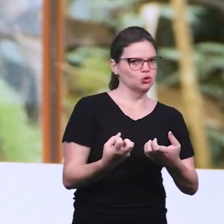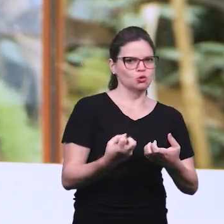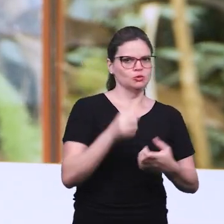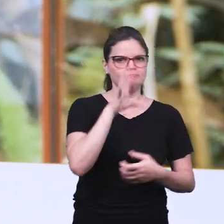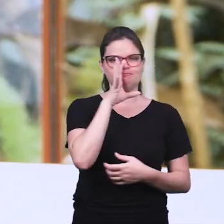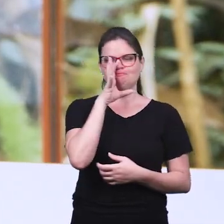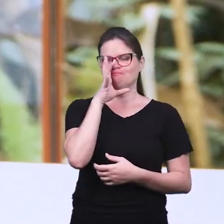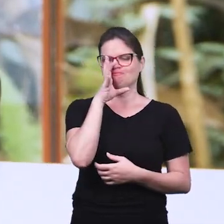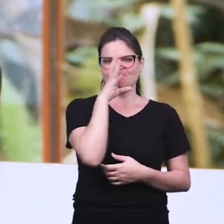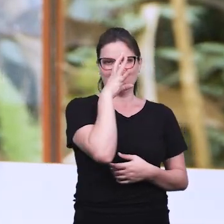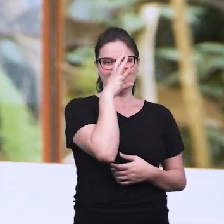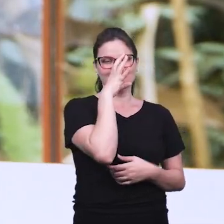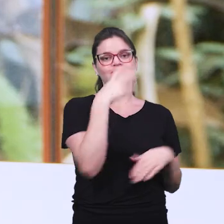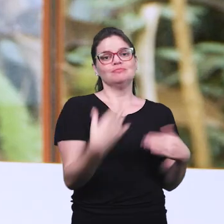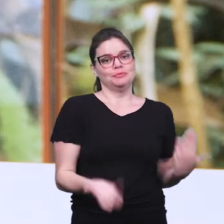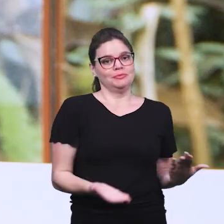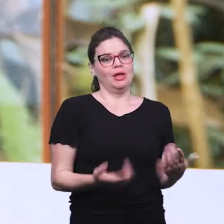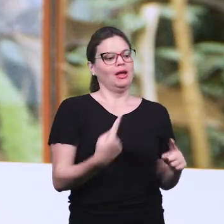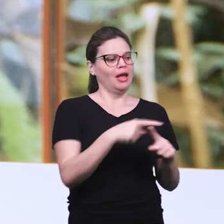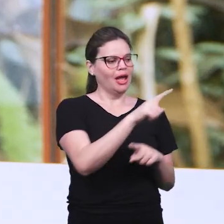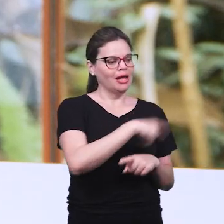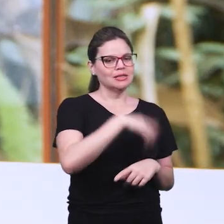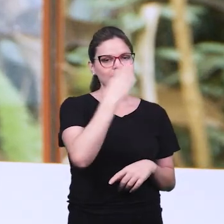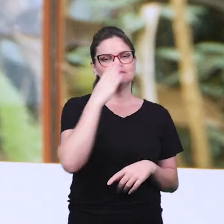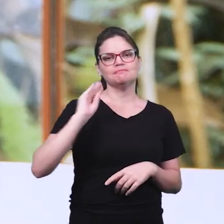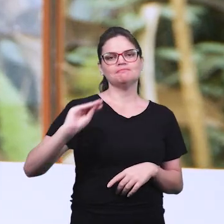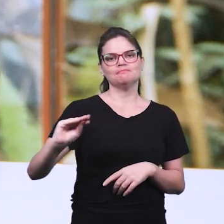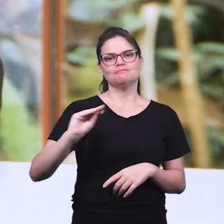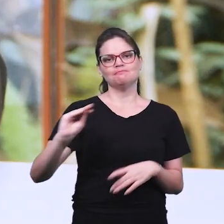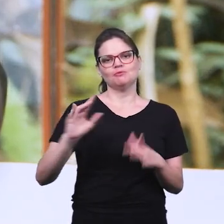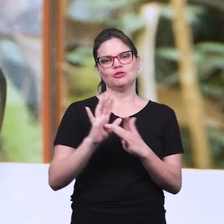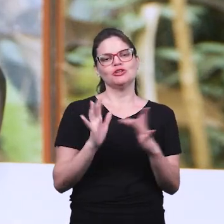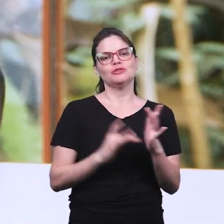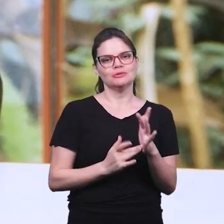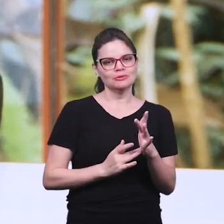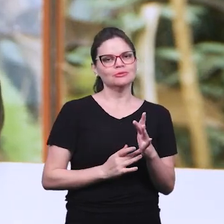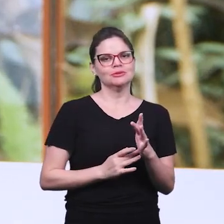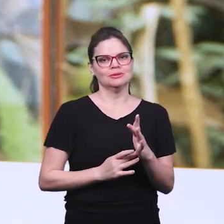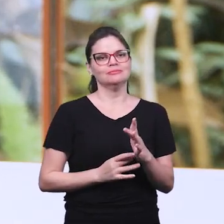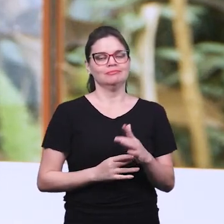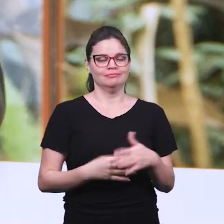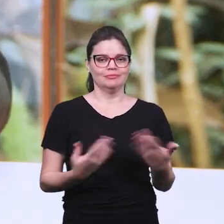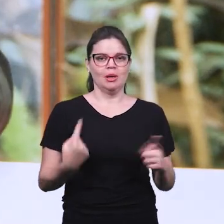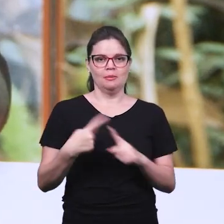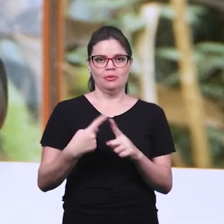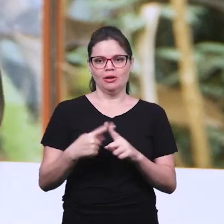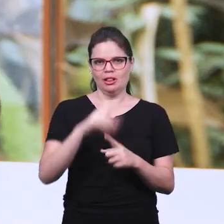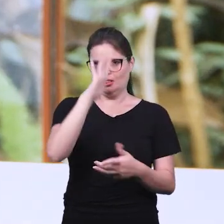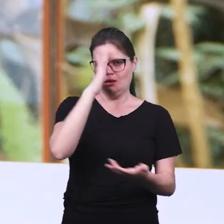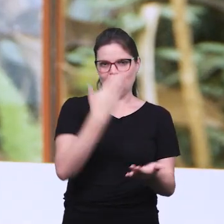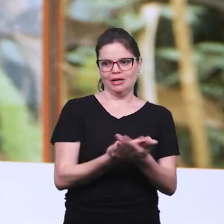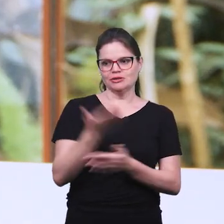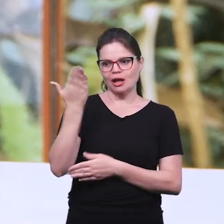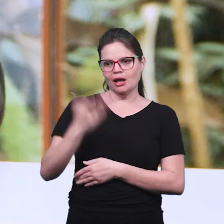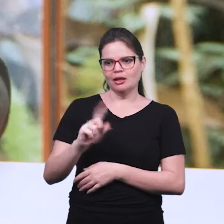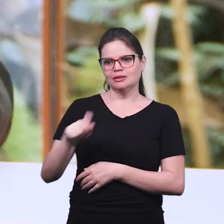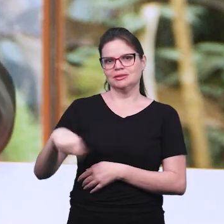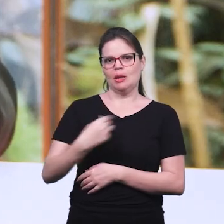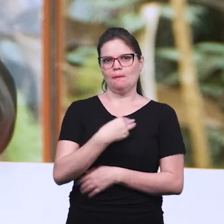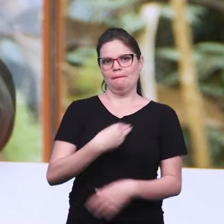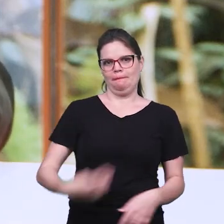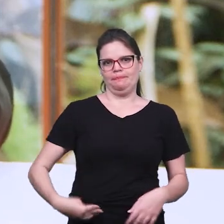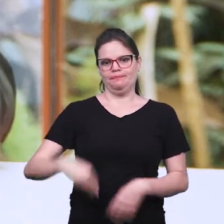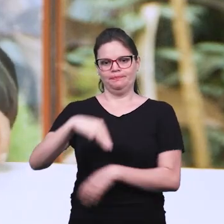da rejeição do Senhor Jesus, da sua atuação como Messias, pelo povo de Israel como um todo. Ainda